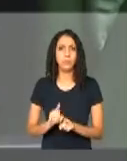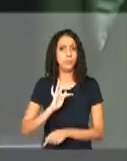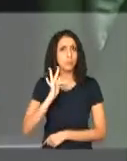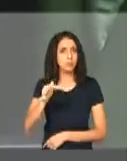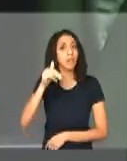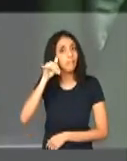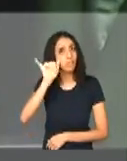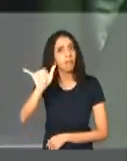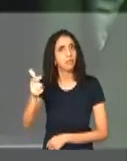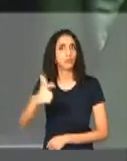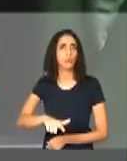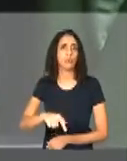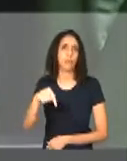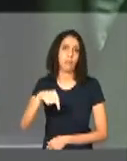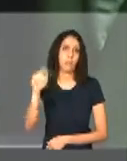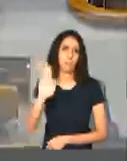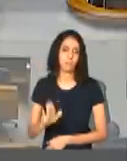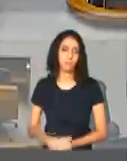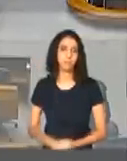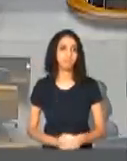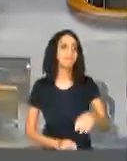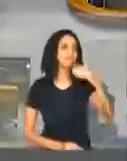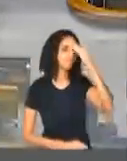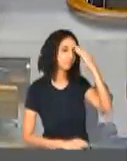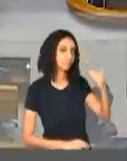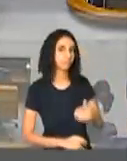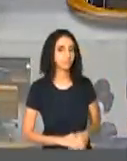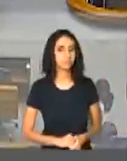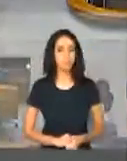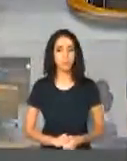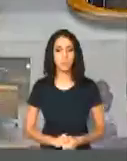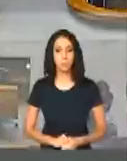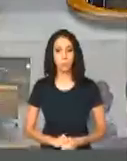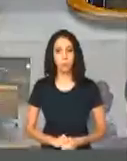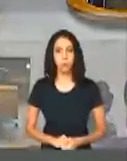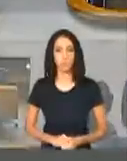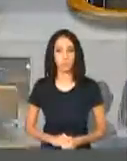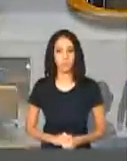mais aconteça no Brasil. Obrigada. Deputado, enquanto o deputado Ubiratã...